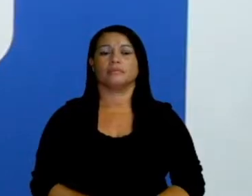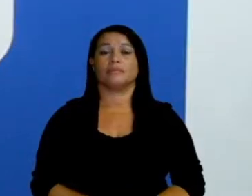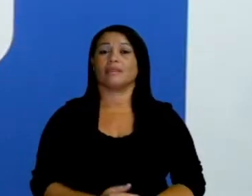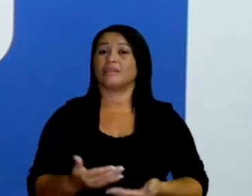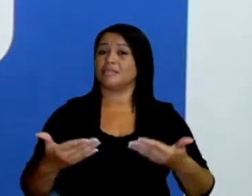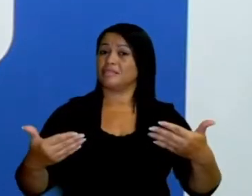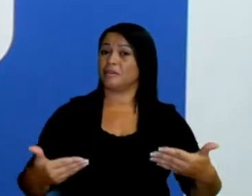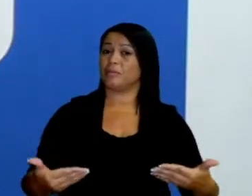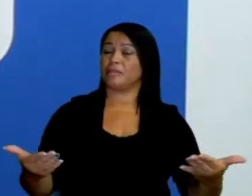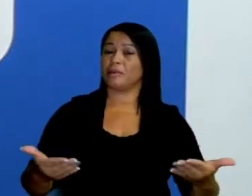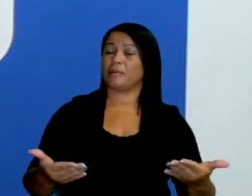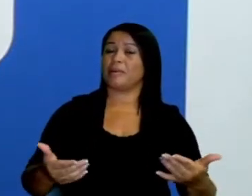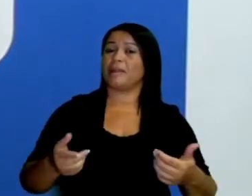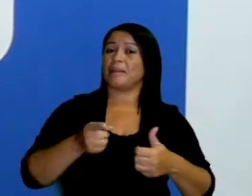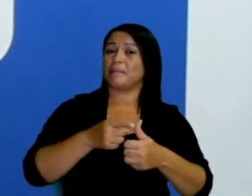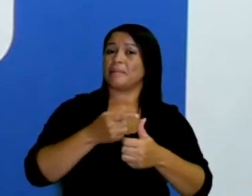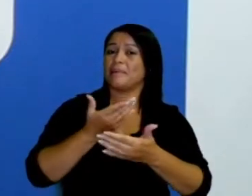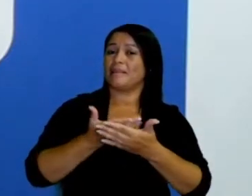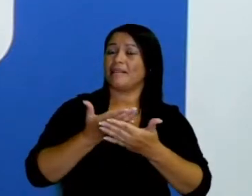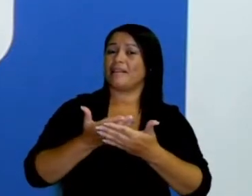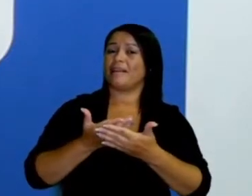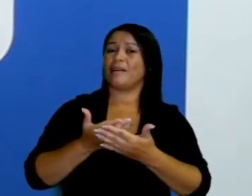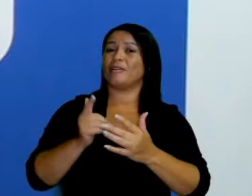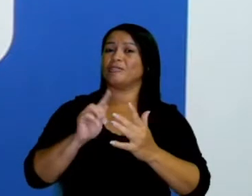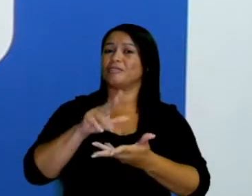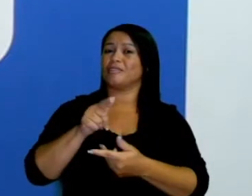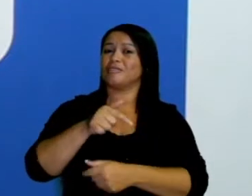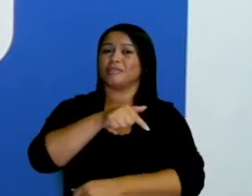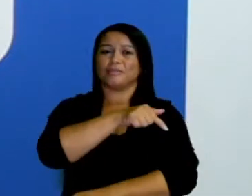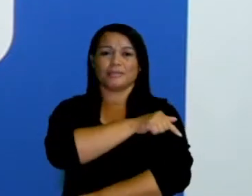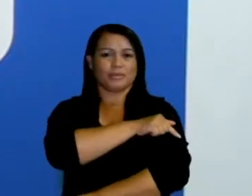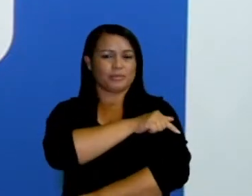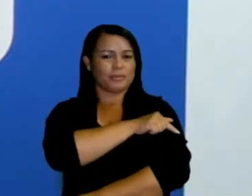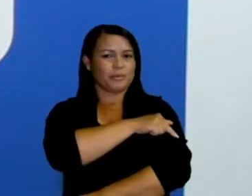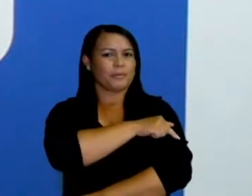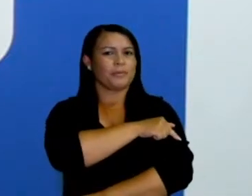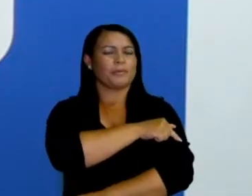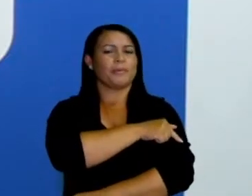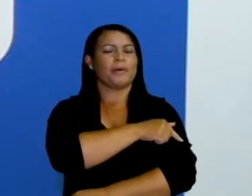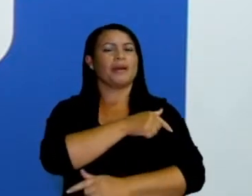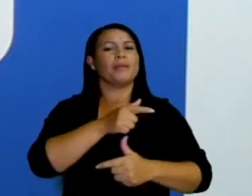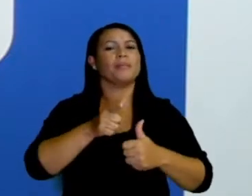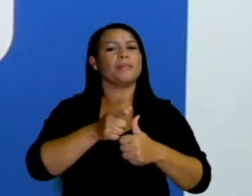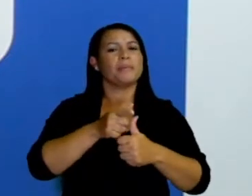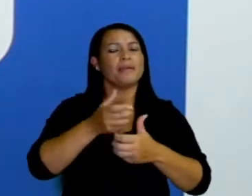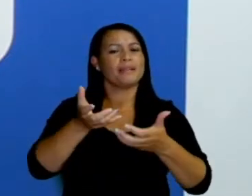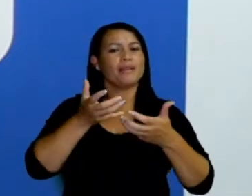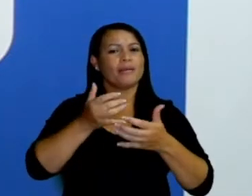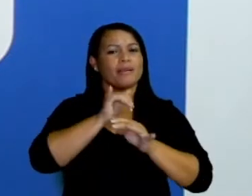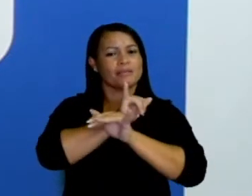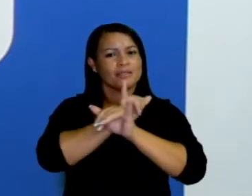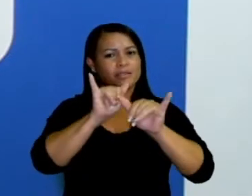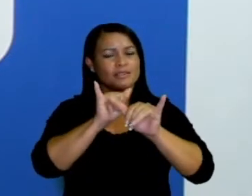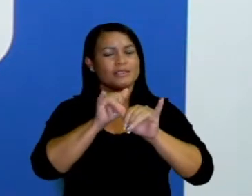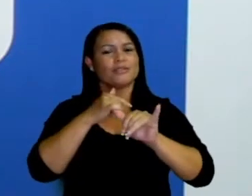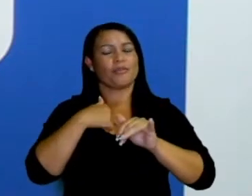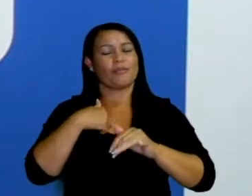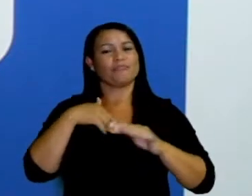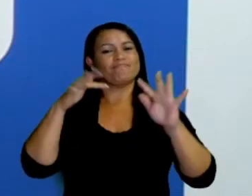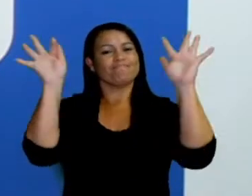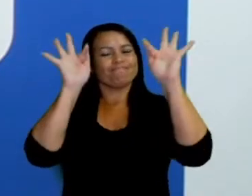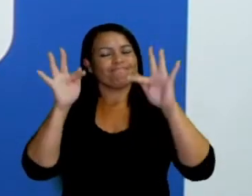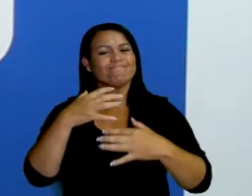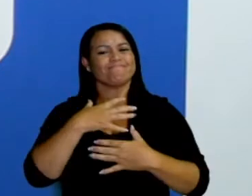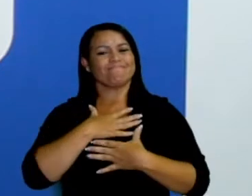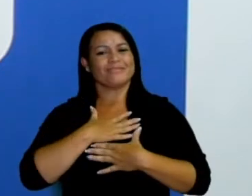Estamos aqui para a primeira aula de Geografia do 7º ano, tá? Primeiramente eu quero dizer a vocês que estou muito feliz por estar aqui.